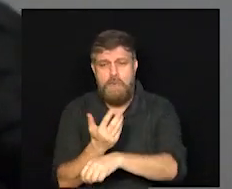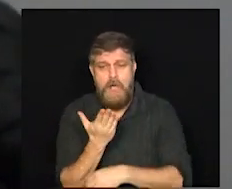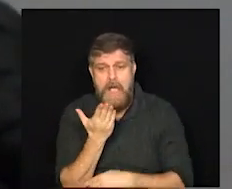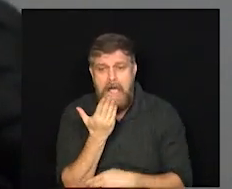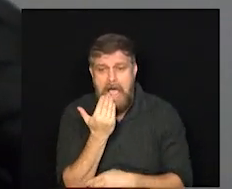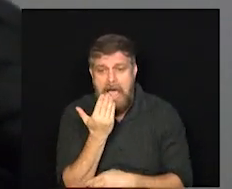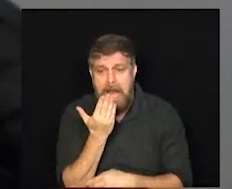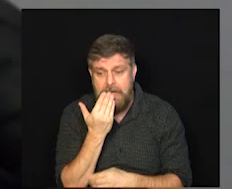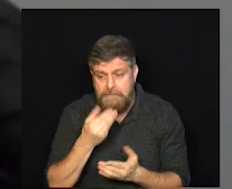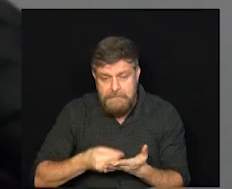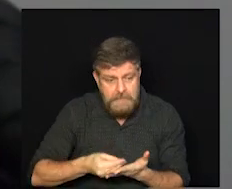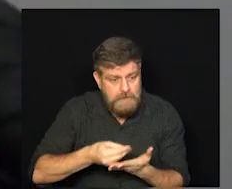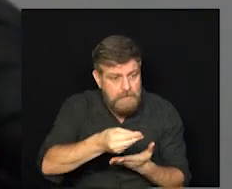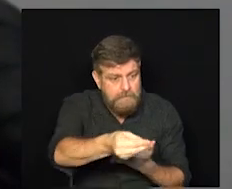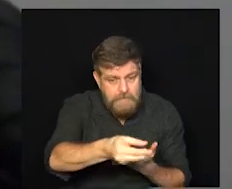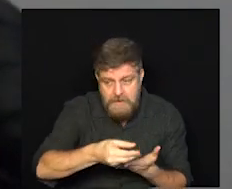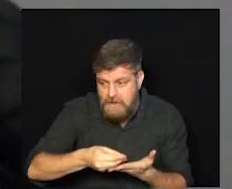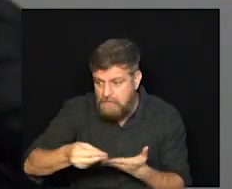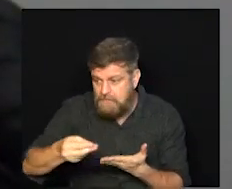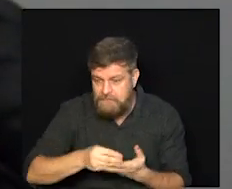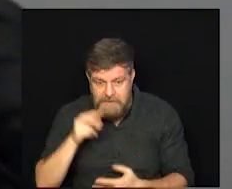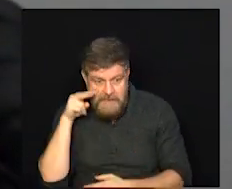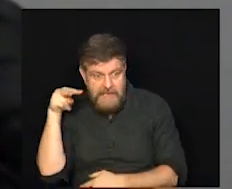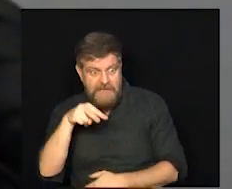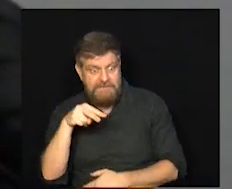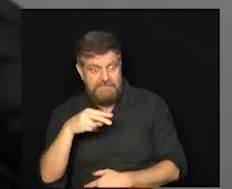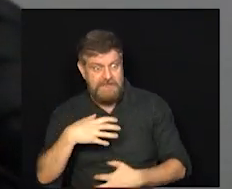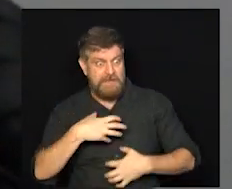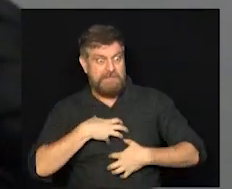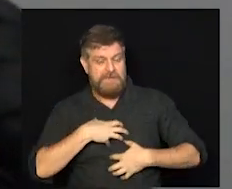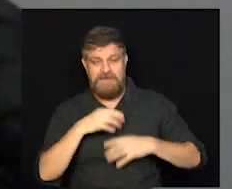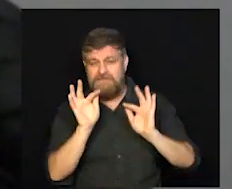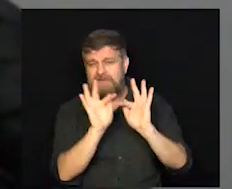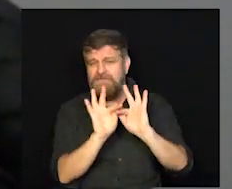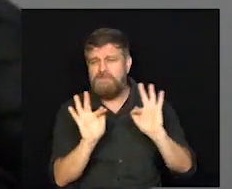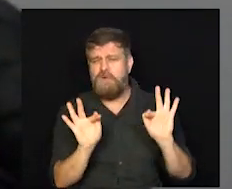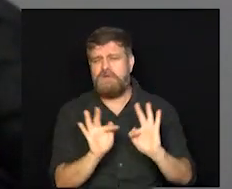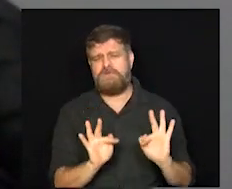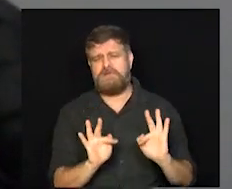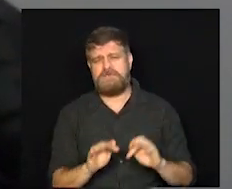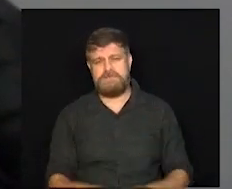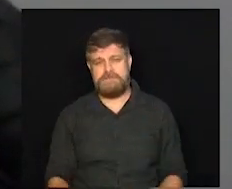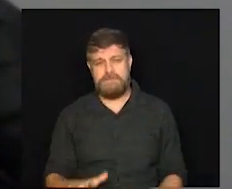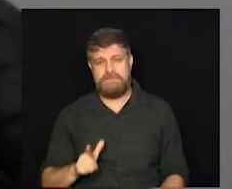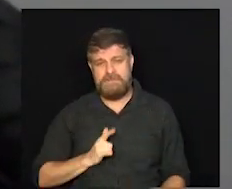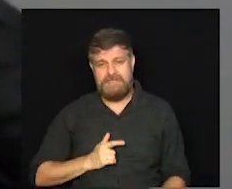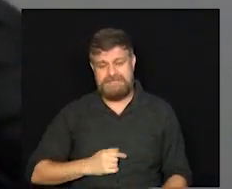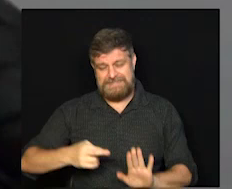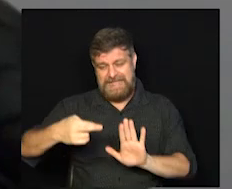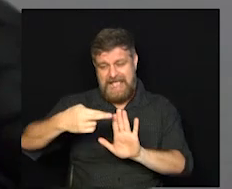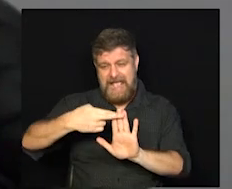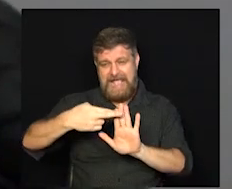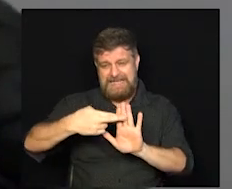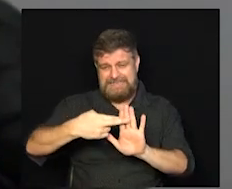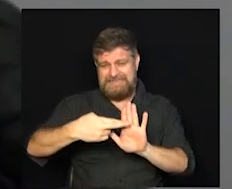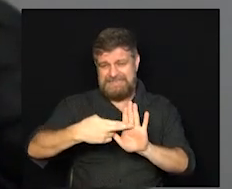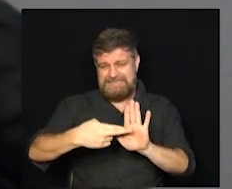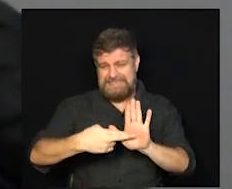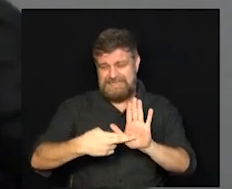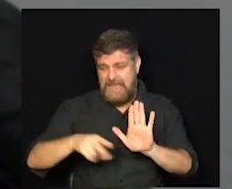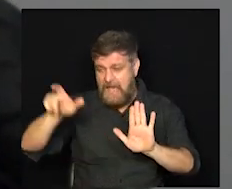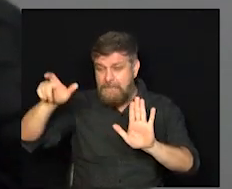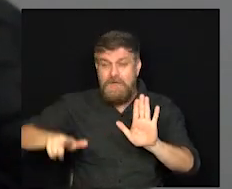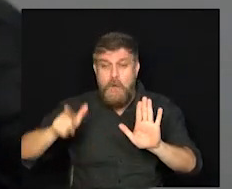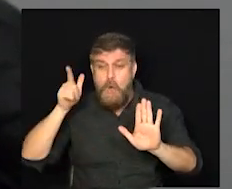alimentos, fiquei muito feliz. No entanto, os critérios para que você